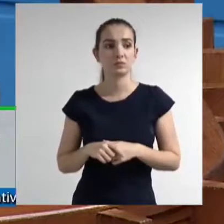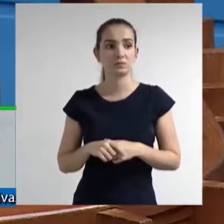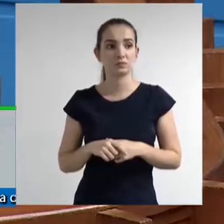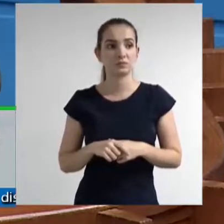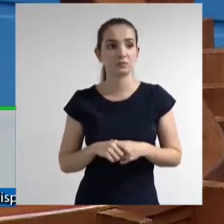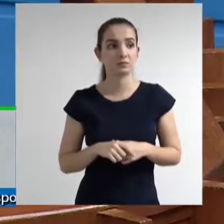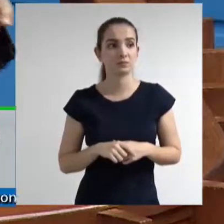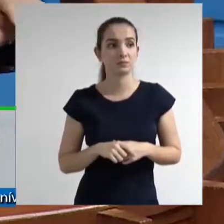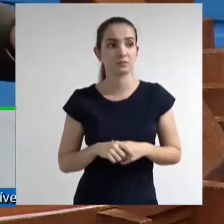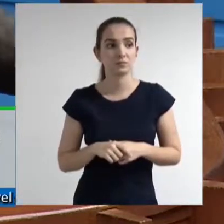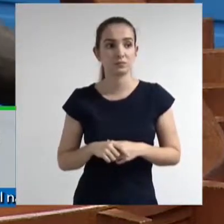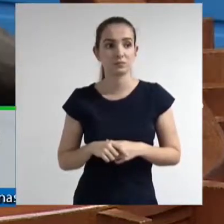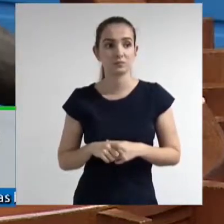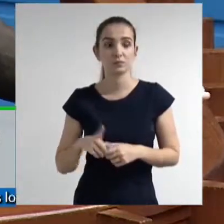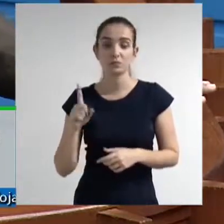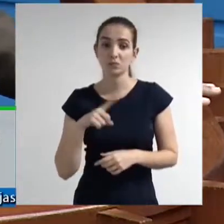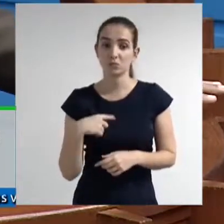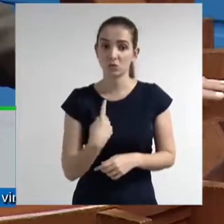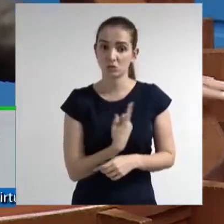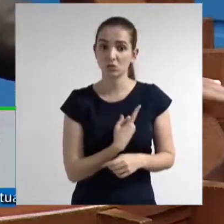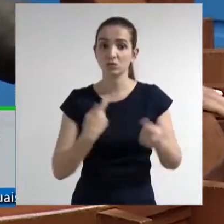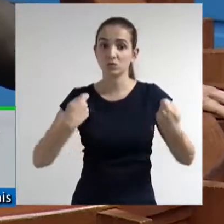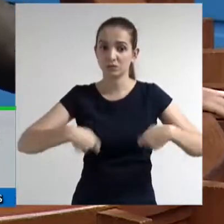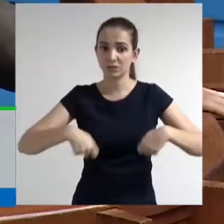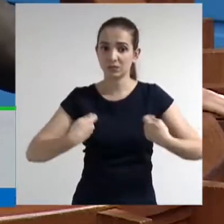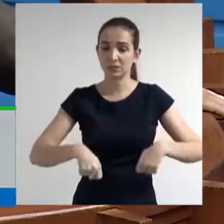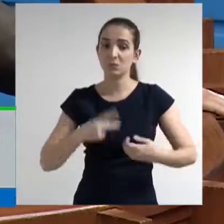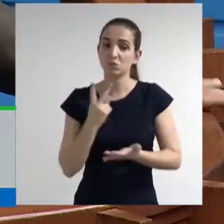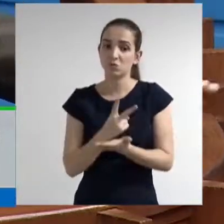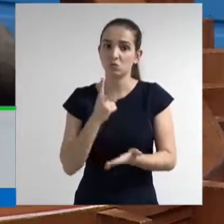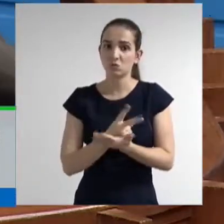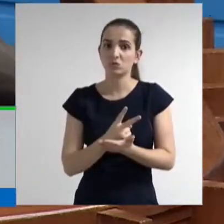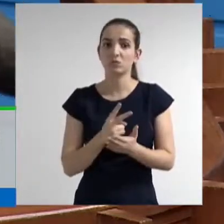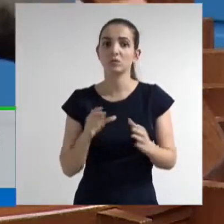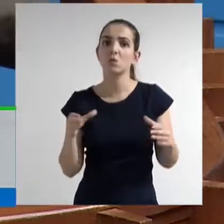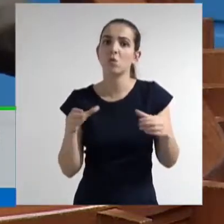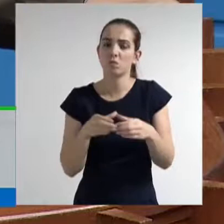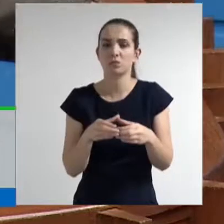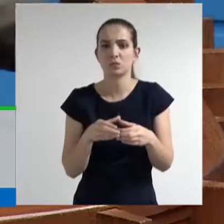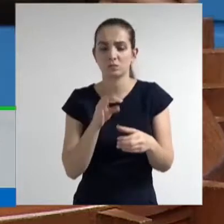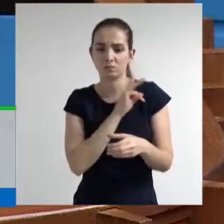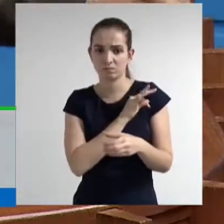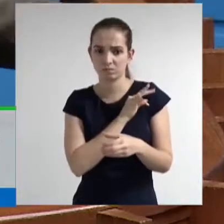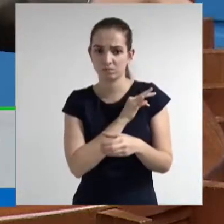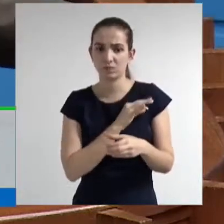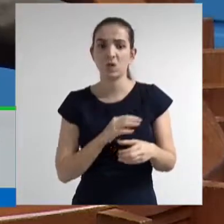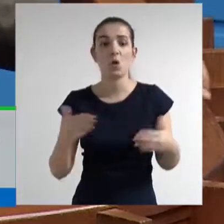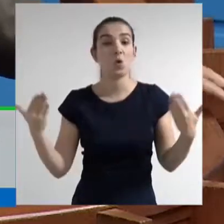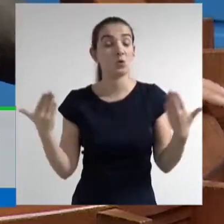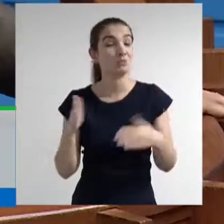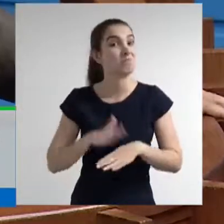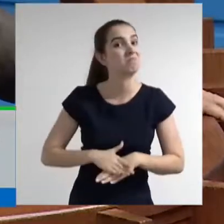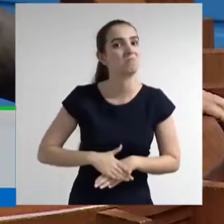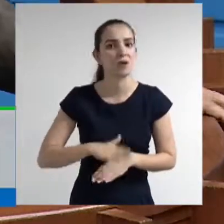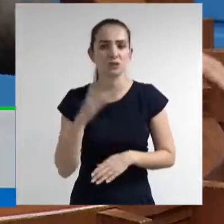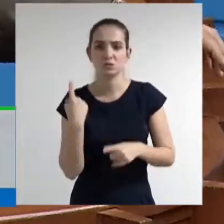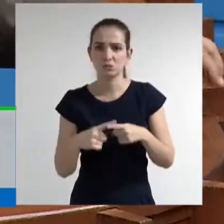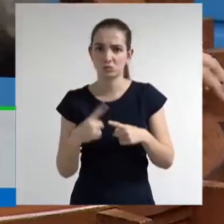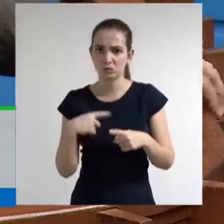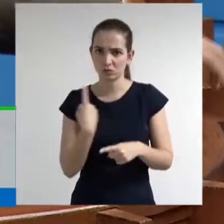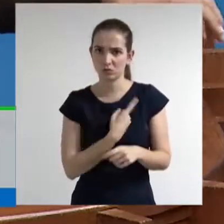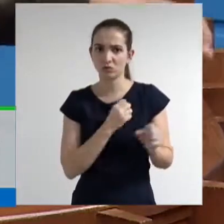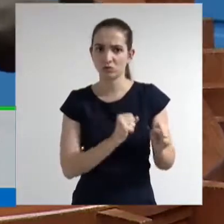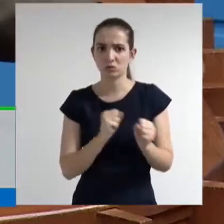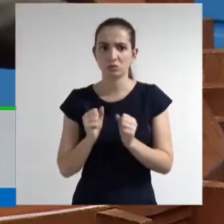conceder uma parte para Vossa Excelência. Nós precisamos manter essa comissão, hoje mais do que nunca, para que nós